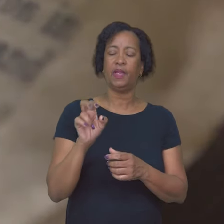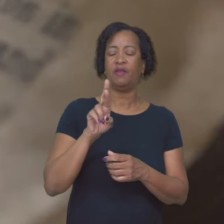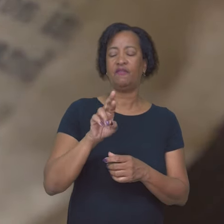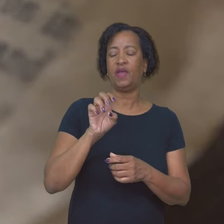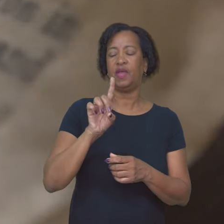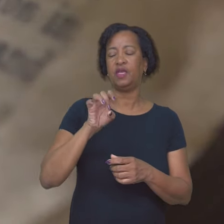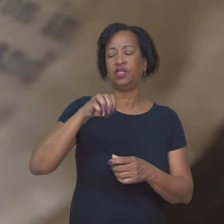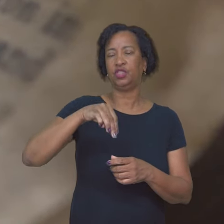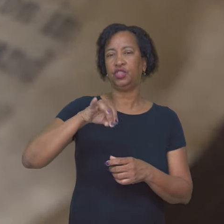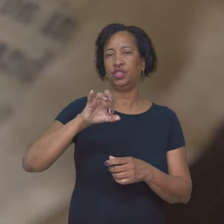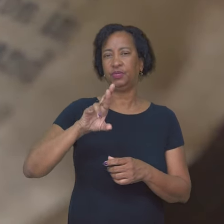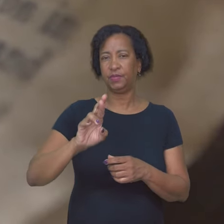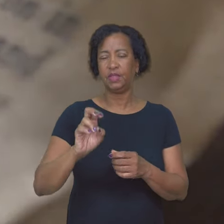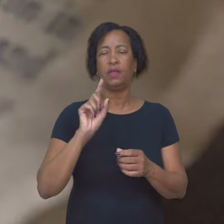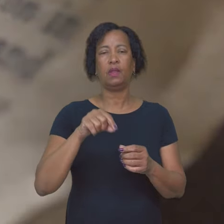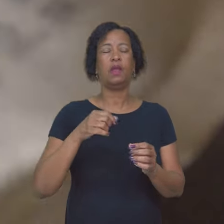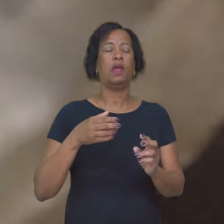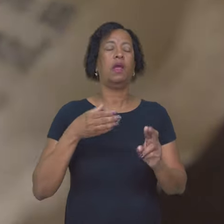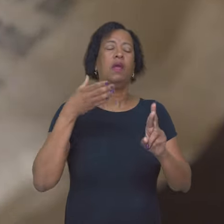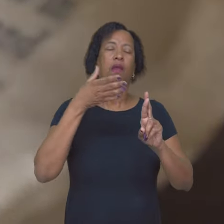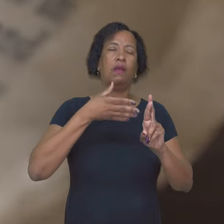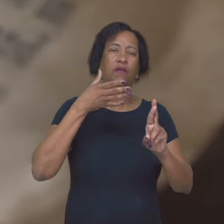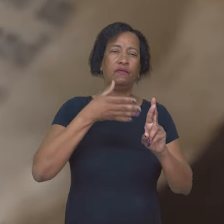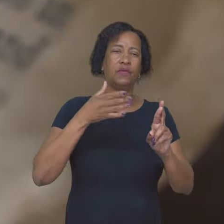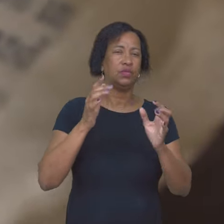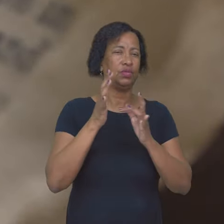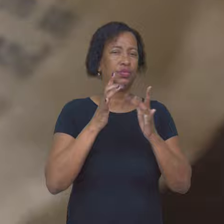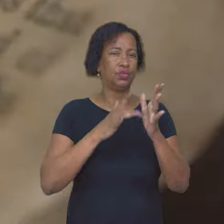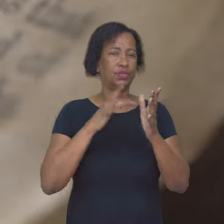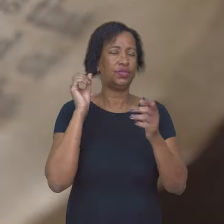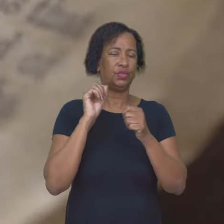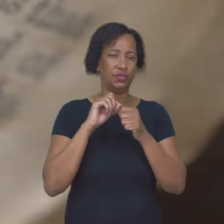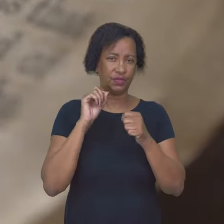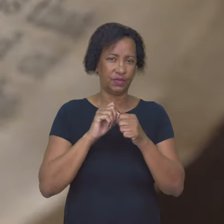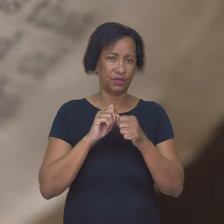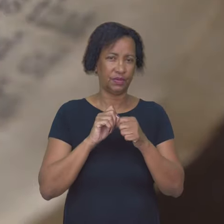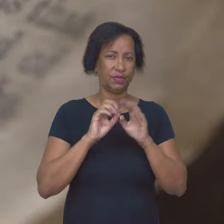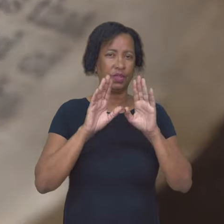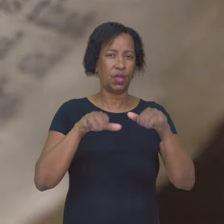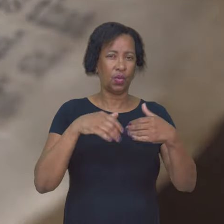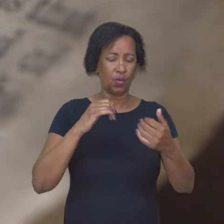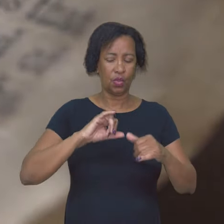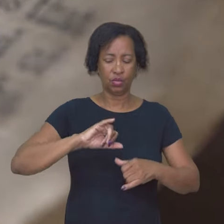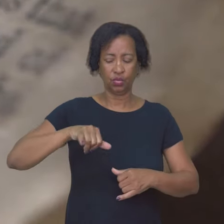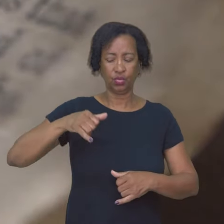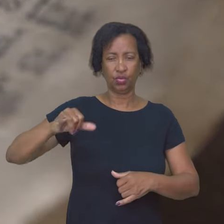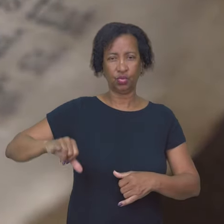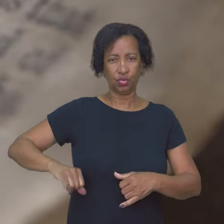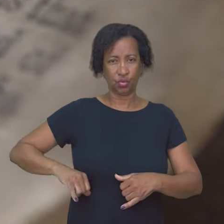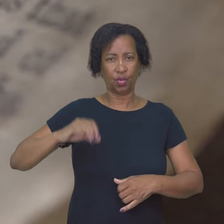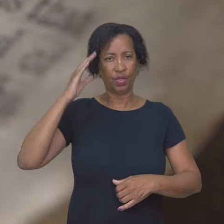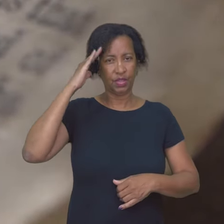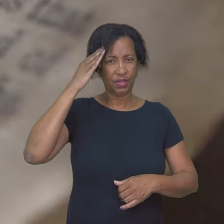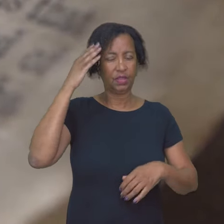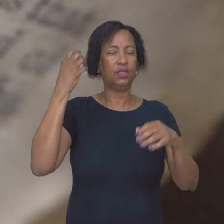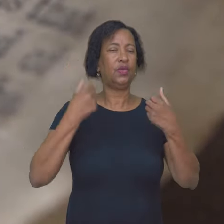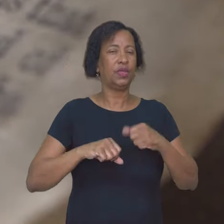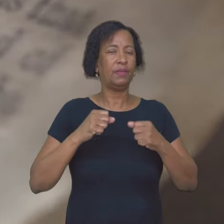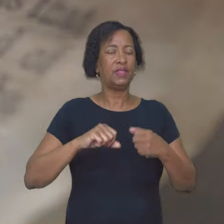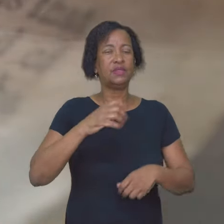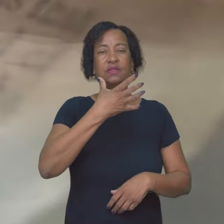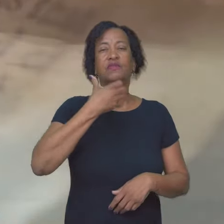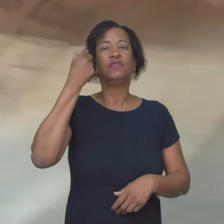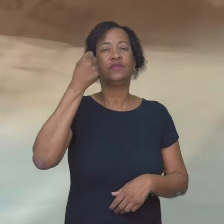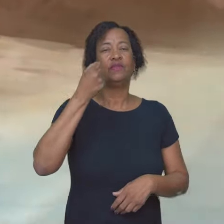Bíblia como referência ao que Jesus fez e a quem ele realmente era quando Jó entendeu que precisava de um Salvador ele o chamou de